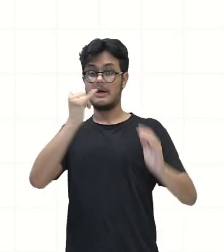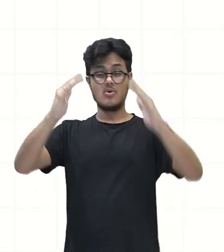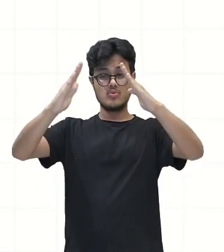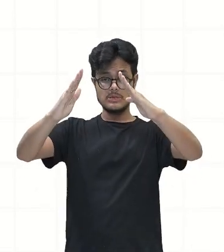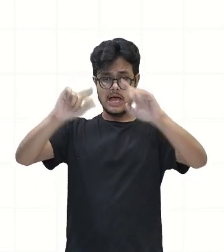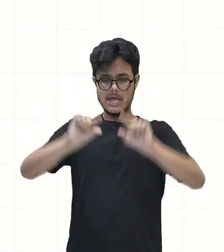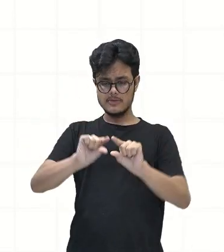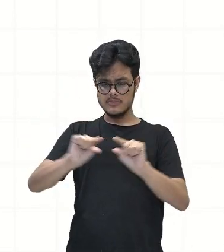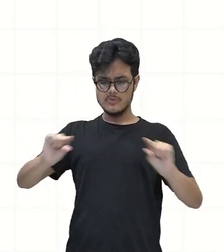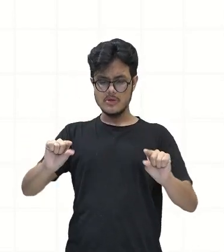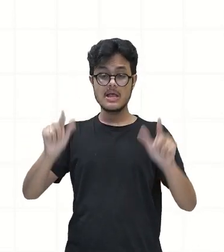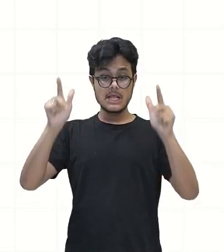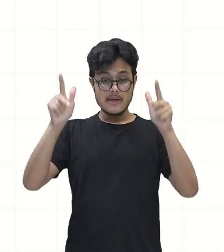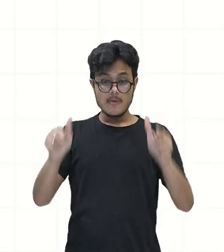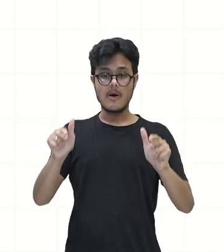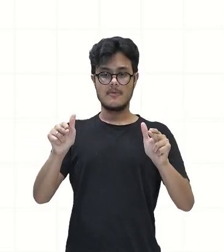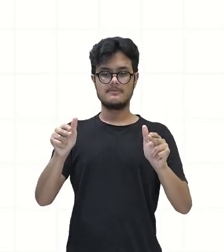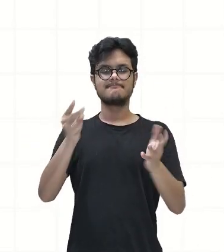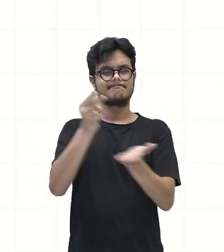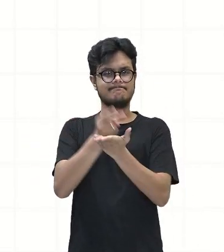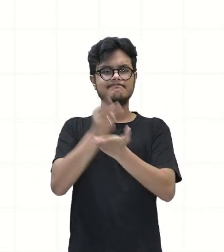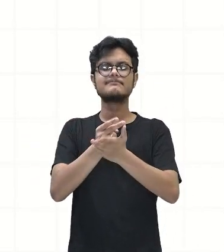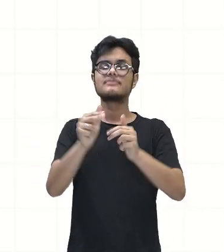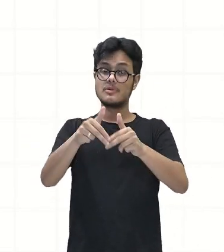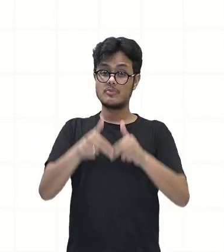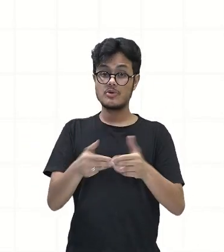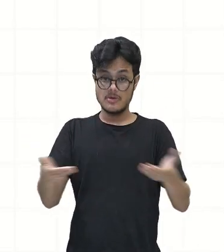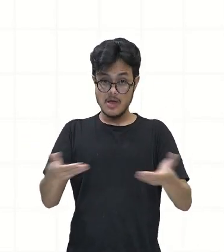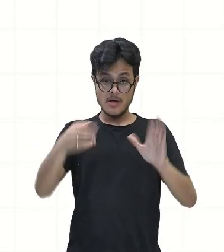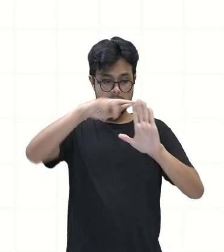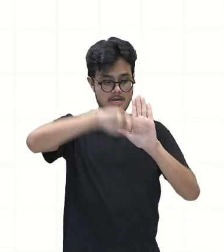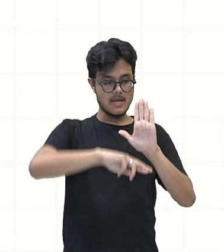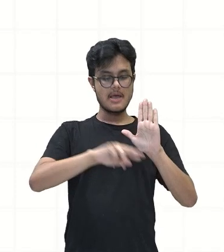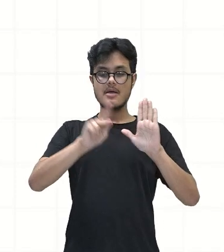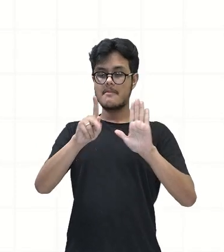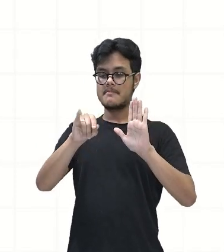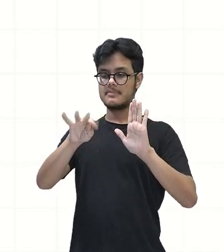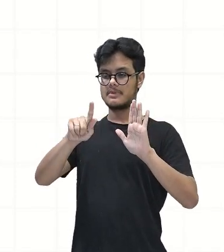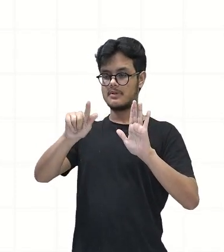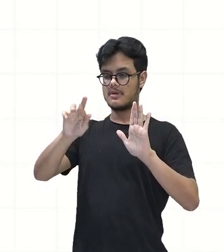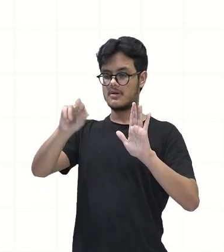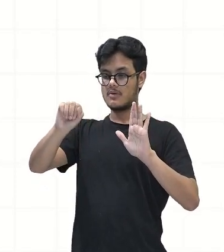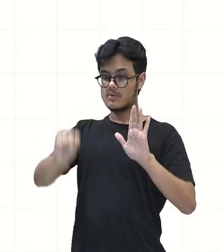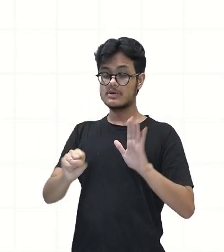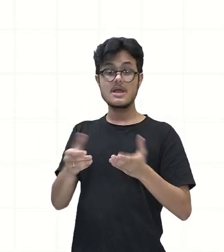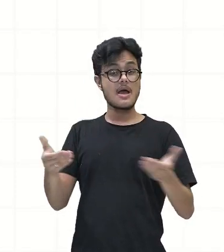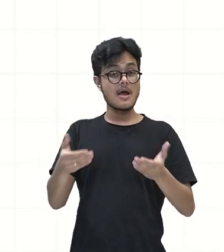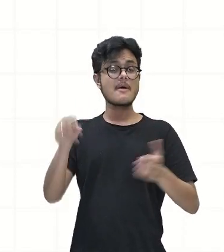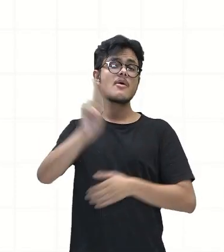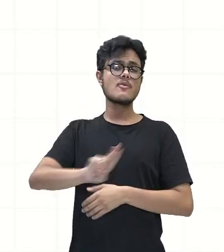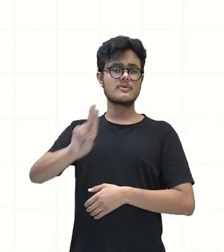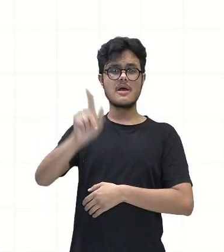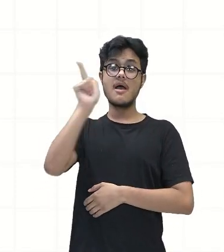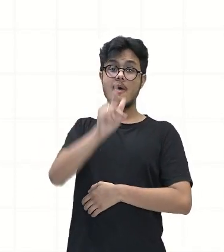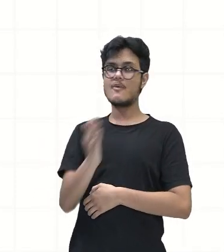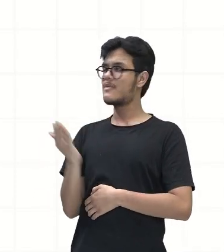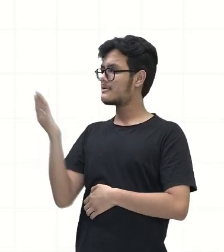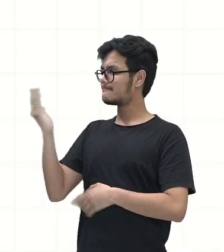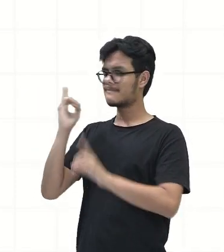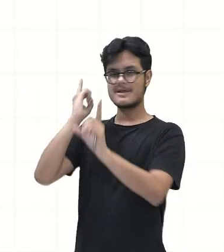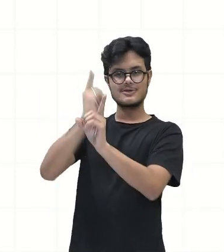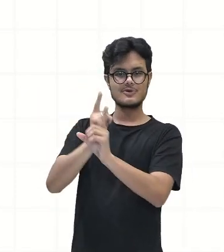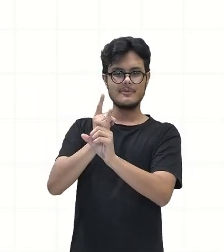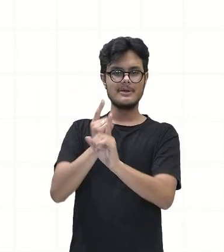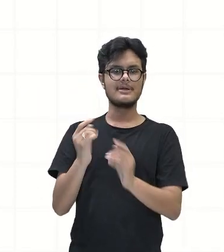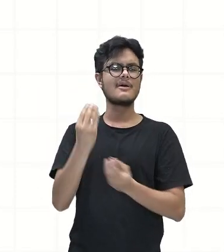triângulo retângulo, aí a gente aplicou esse teorema no quadrado para achar a diagonal, e agora a gente